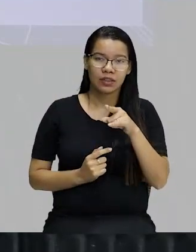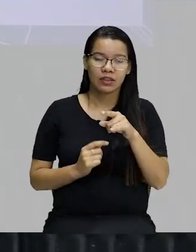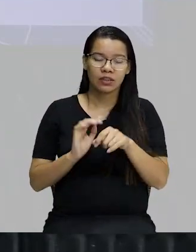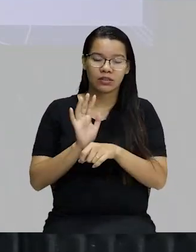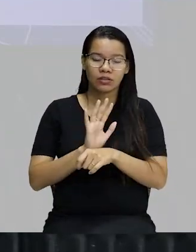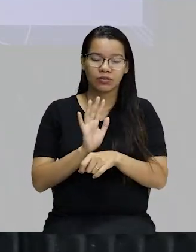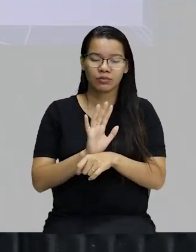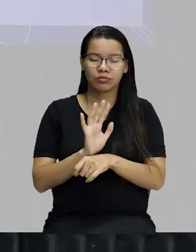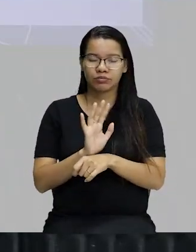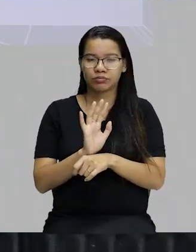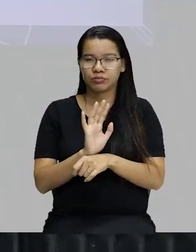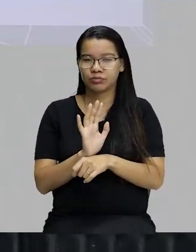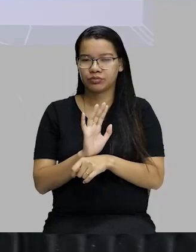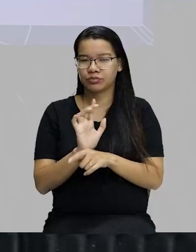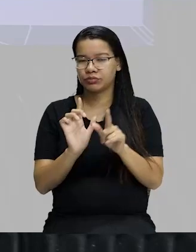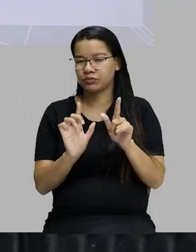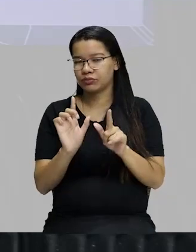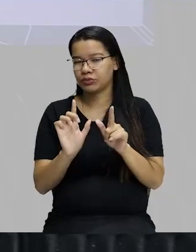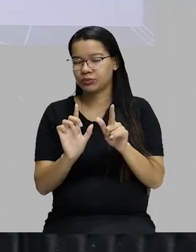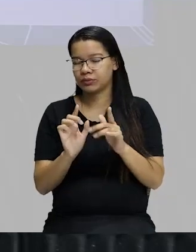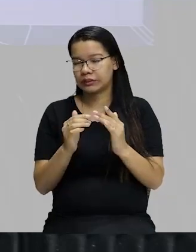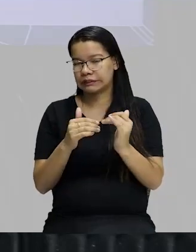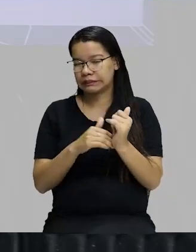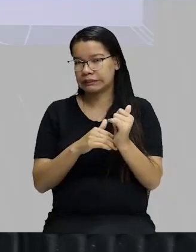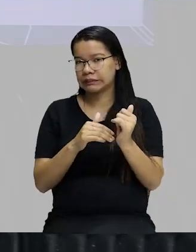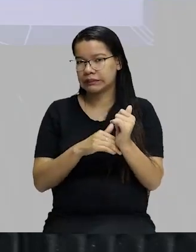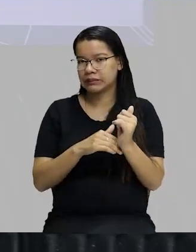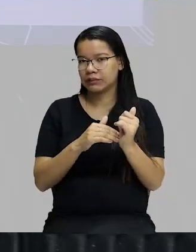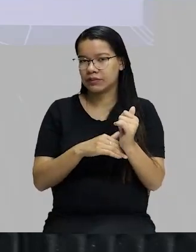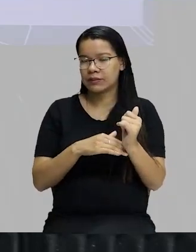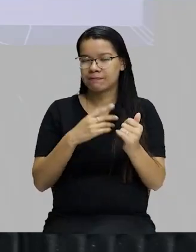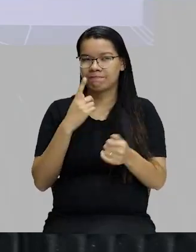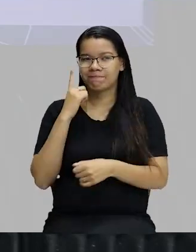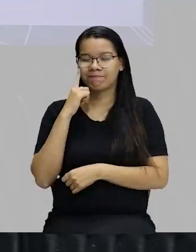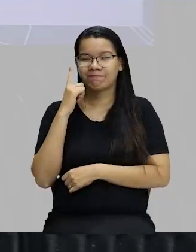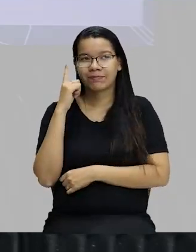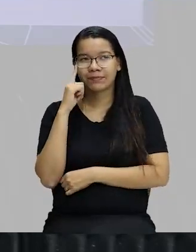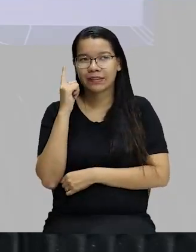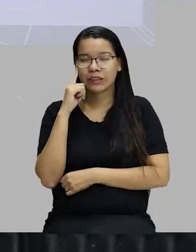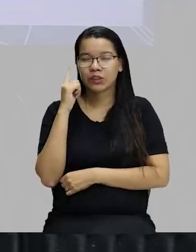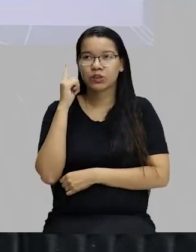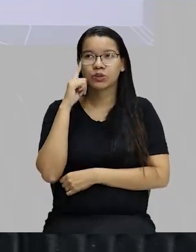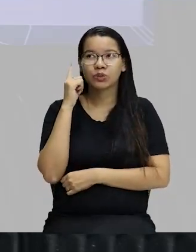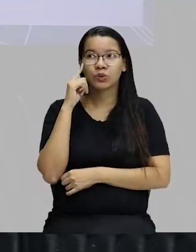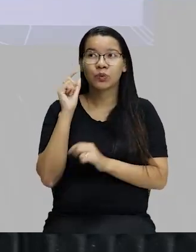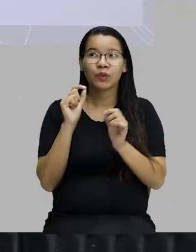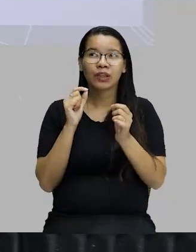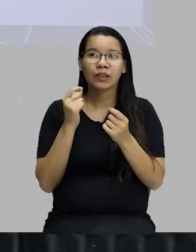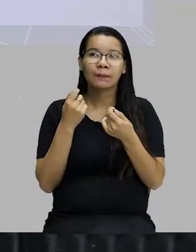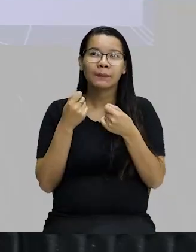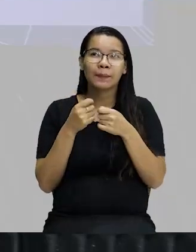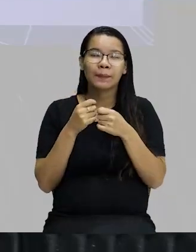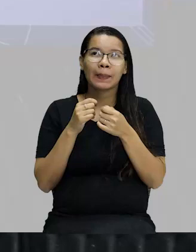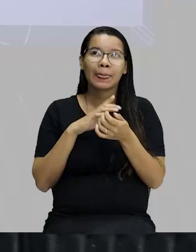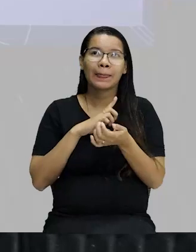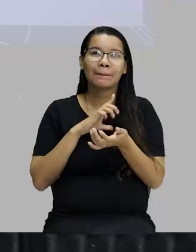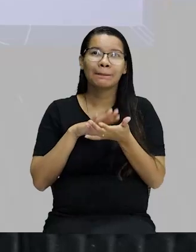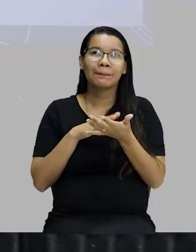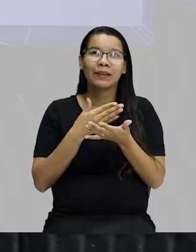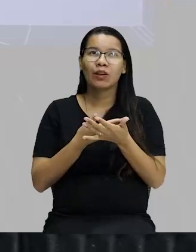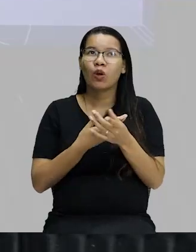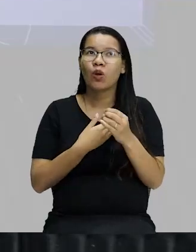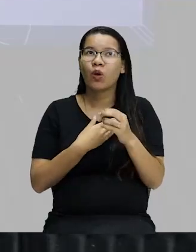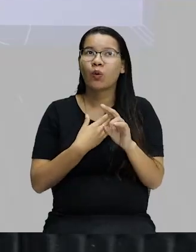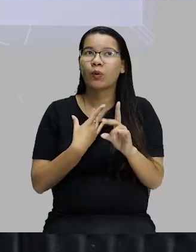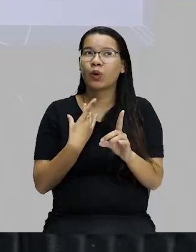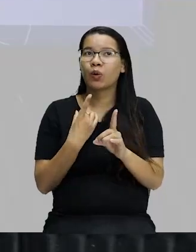você começa a pensar, quem é o assassino? Quais são as pistas que eu tenho para me levar a certa interpretação, para chegar